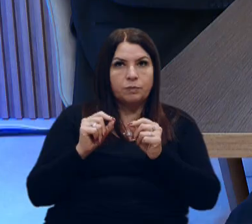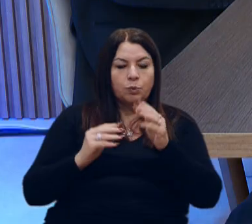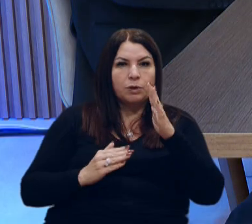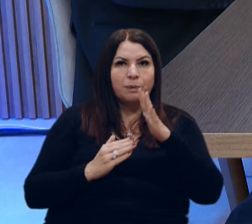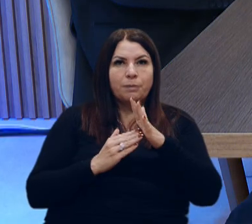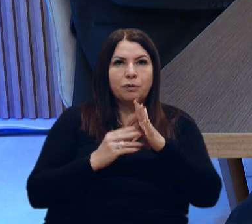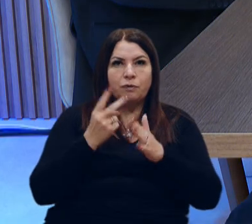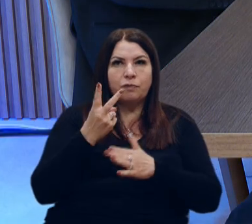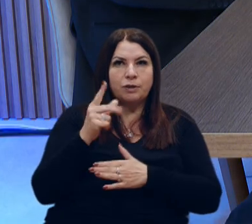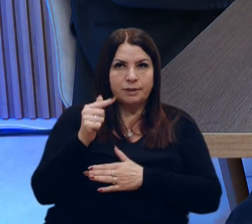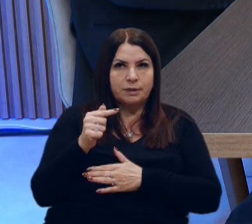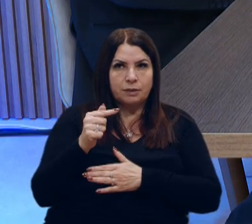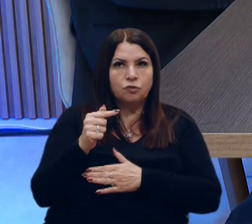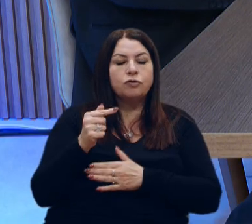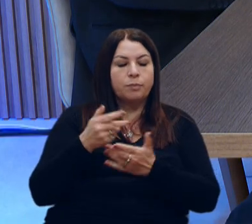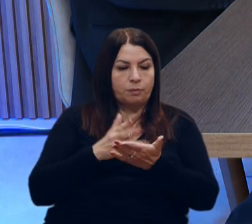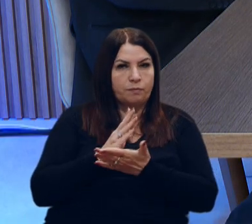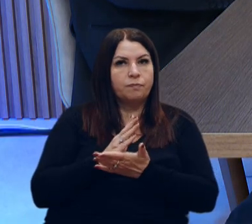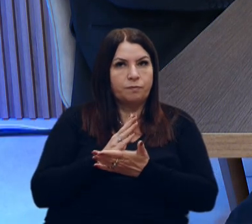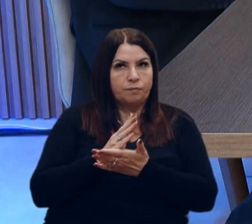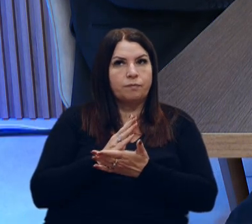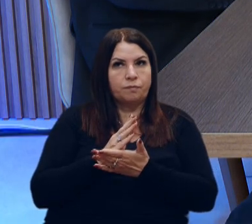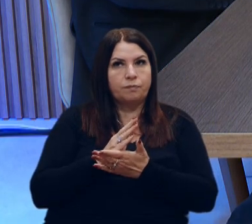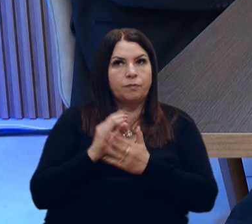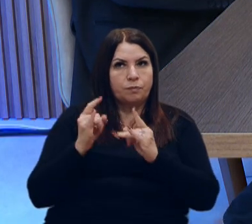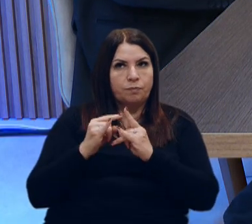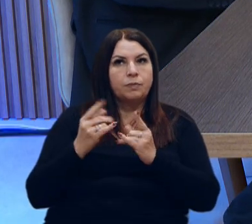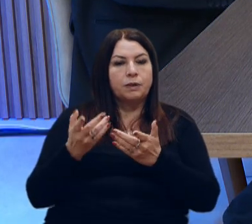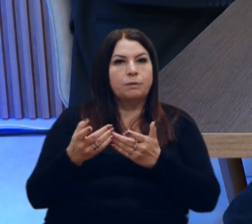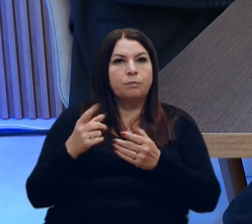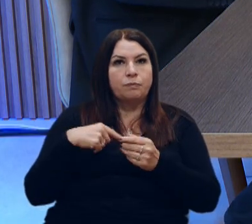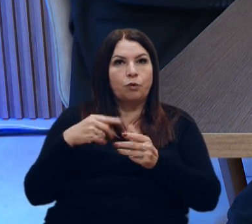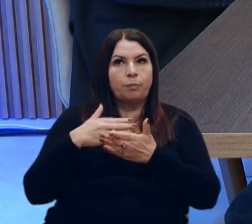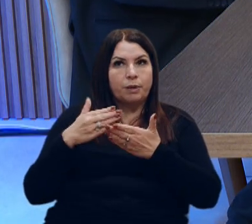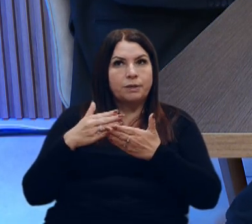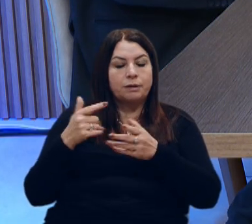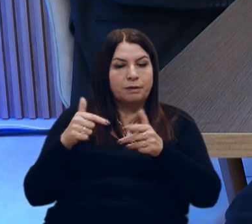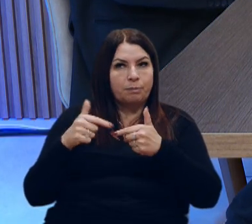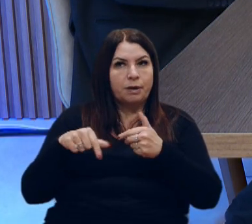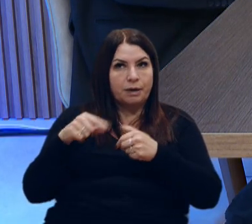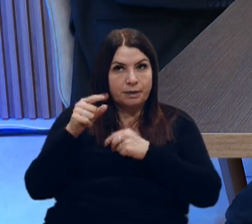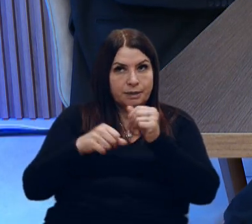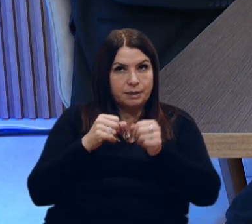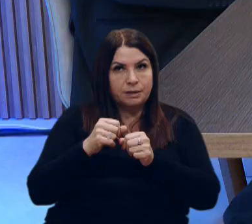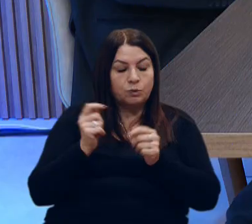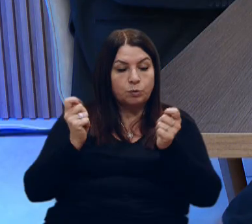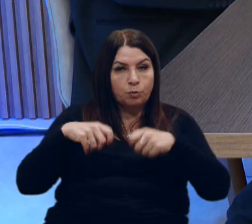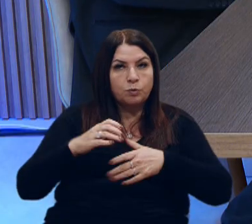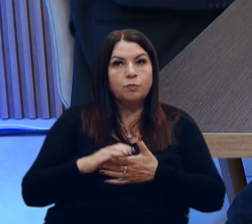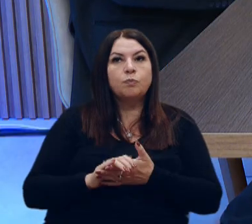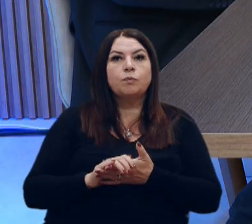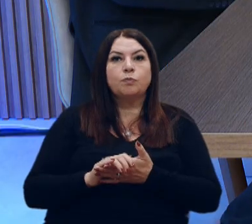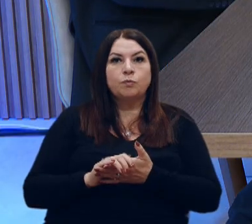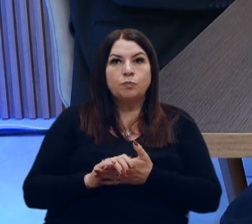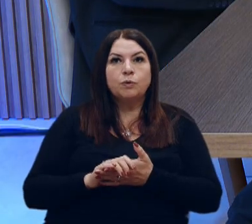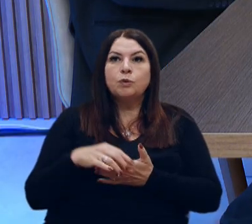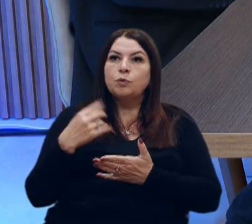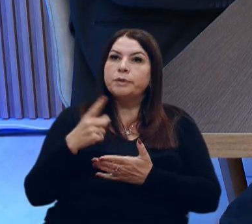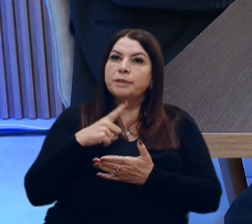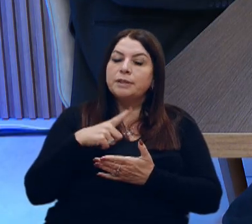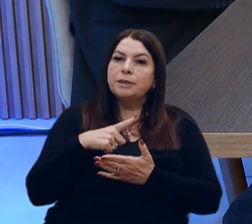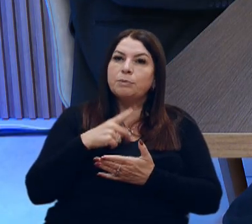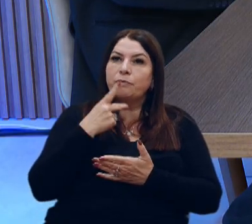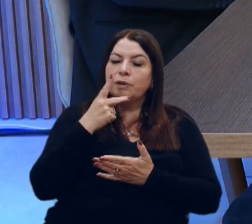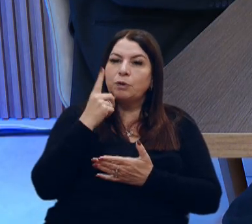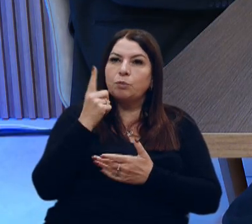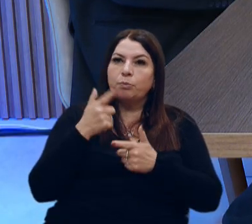seria 27 para aprovar, né? Isso, conforme o Estatuto das Cidades. Né? Mas nós já vamos começar a trabalhar ainda esse ano, se for possível. E nós temos, assim, só para citar